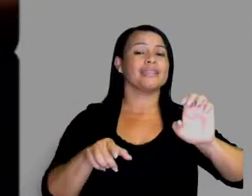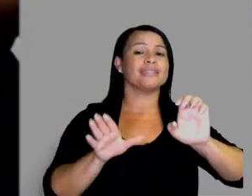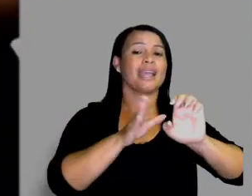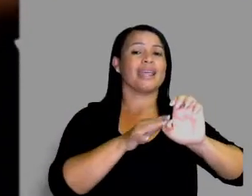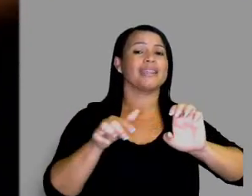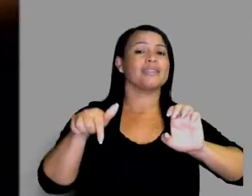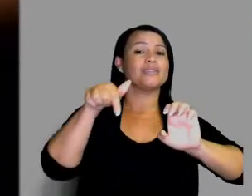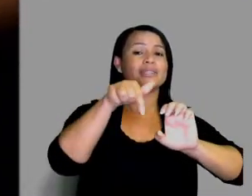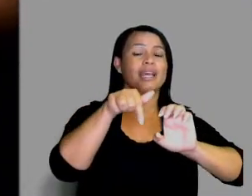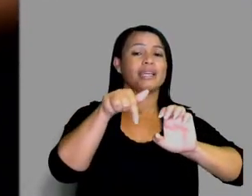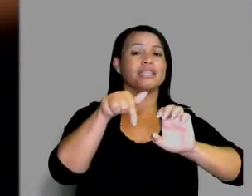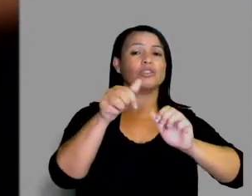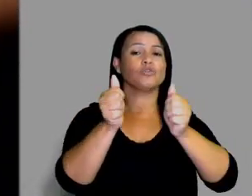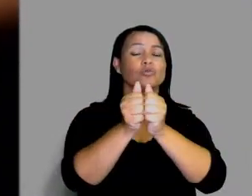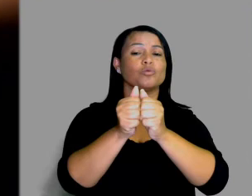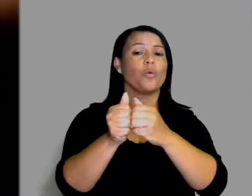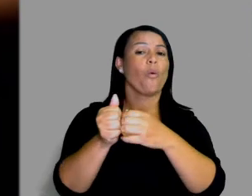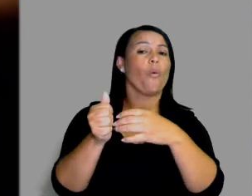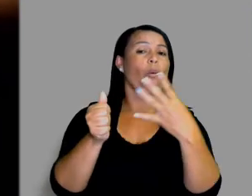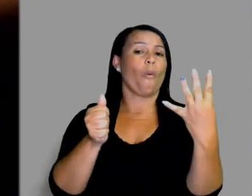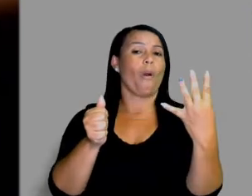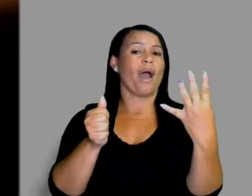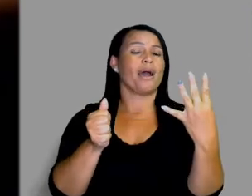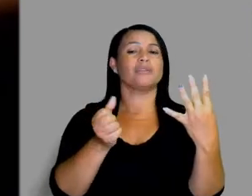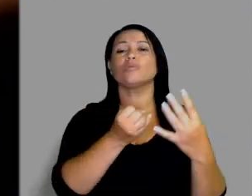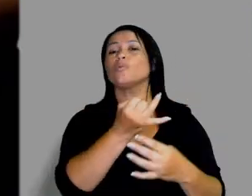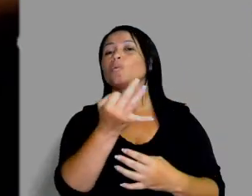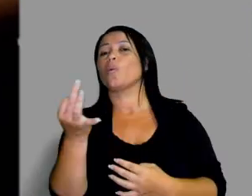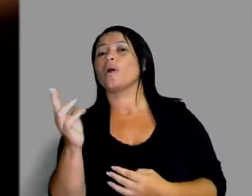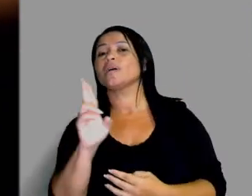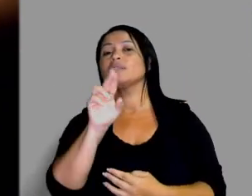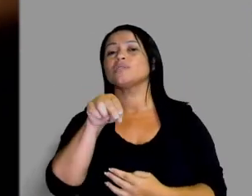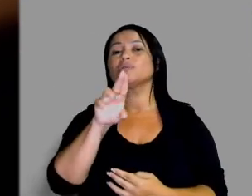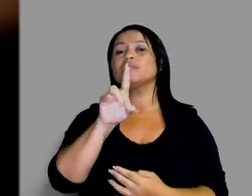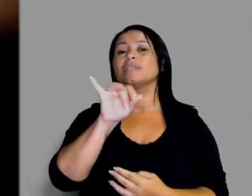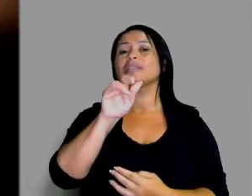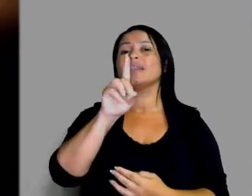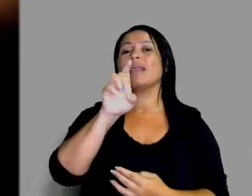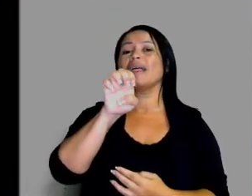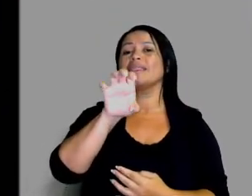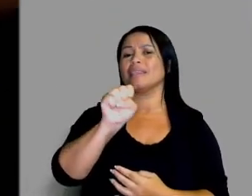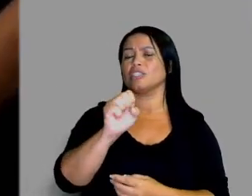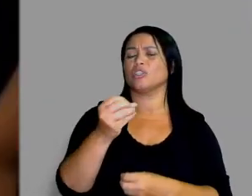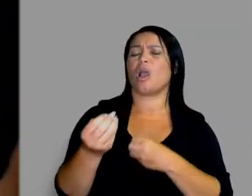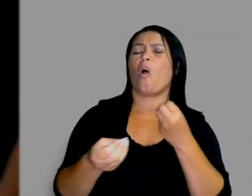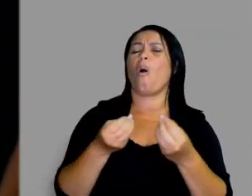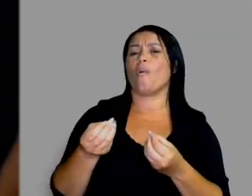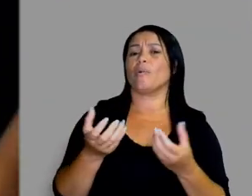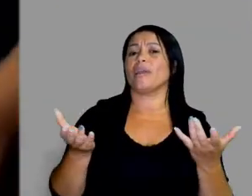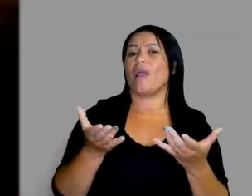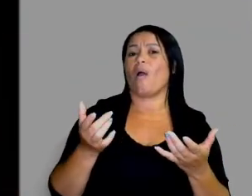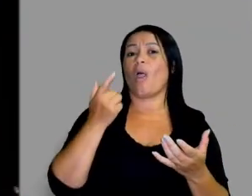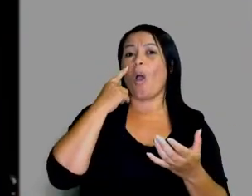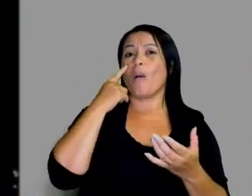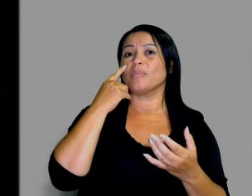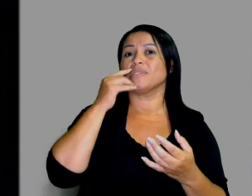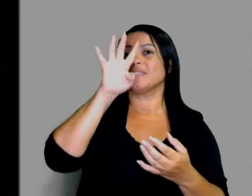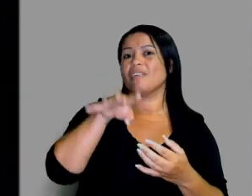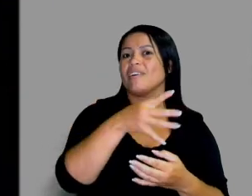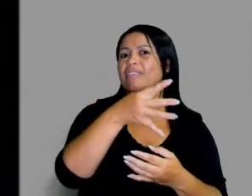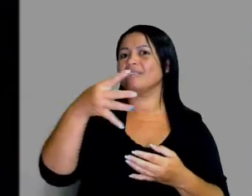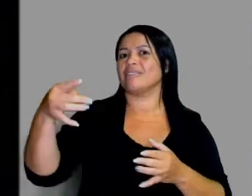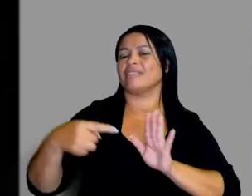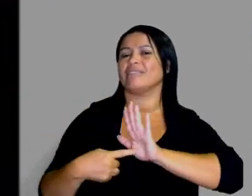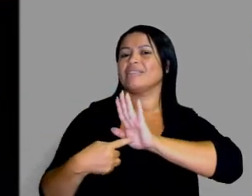do 4? E aí, minha gente? Quantas unidades? E agora, pessoal, aqui na tabelinha,